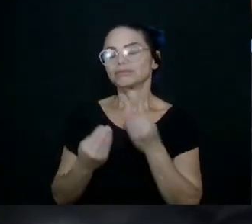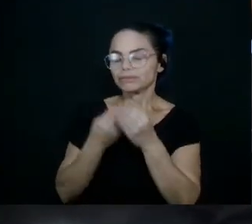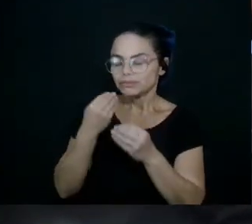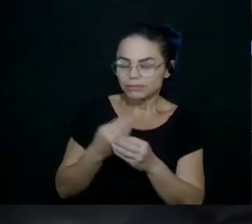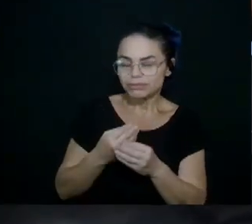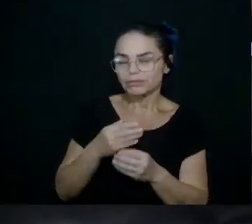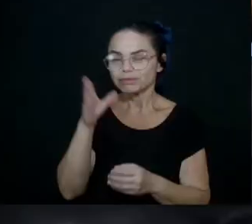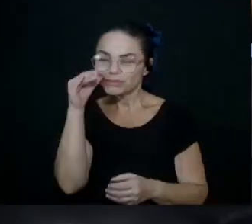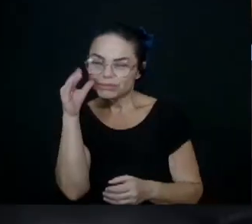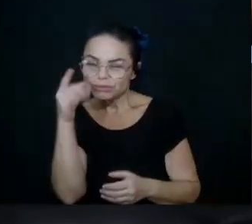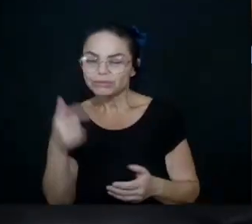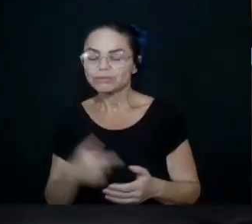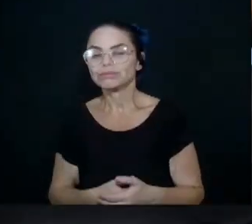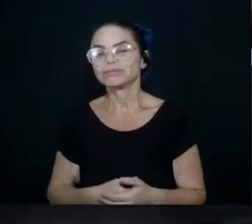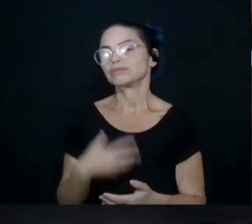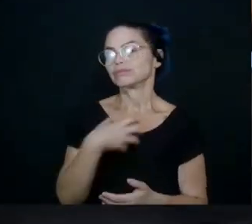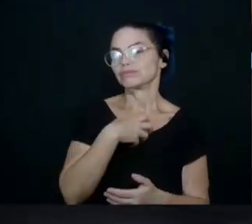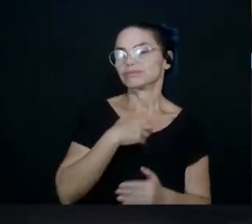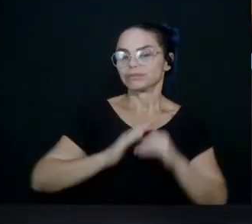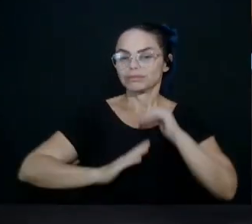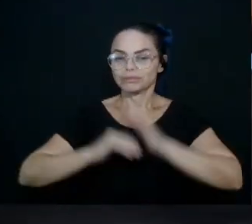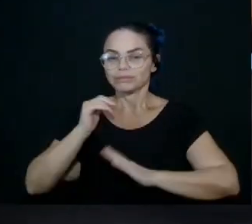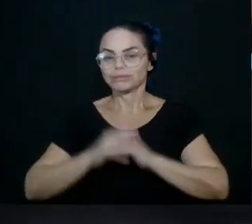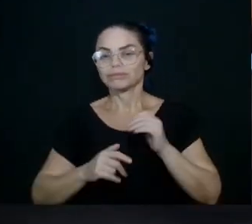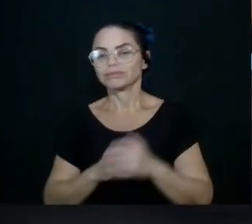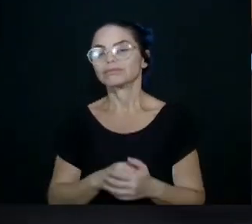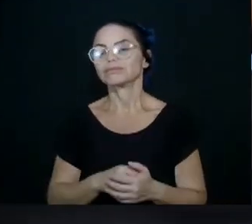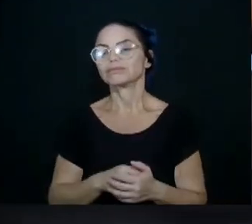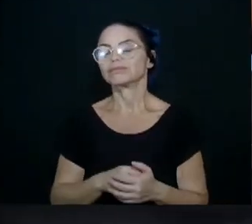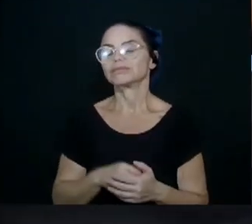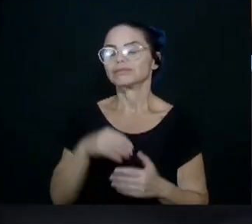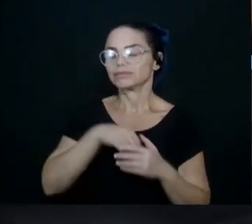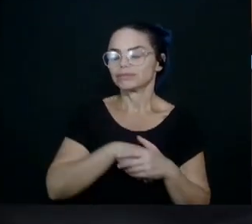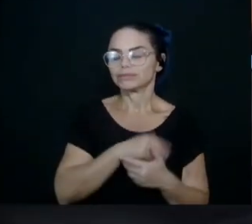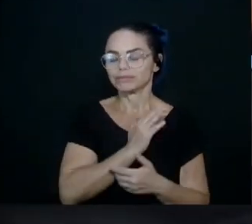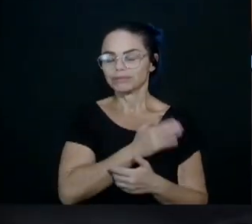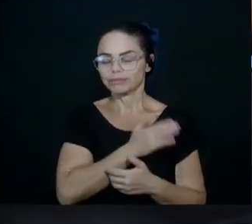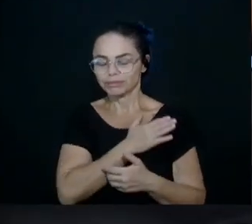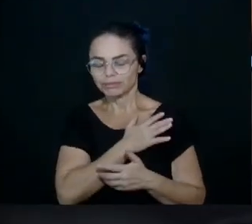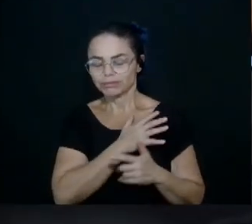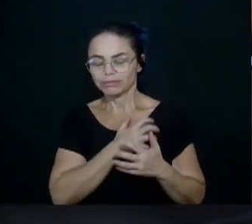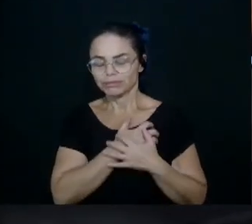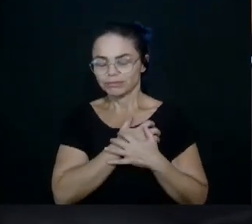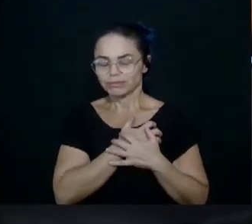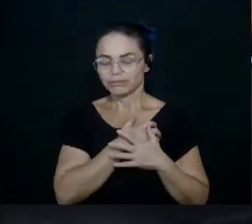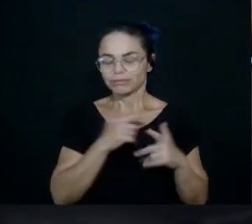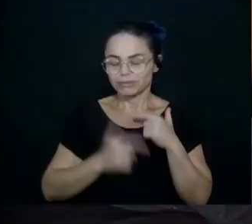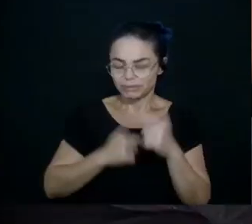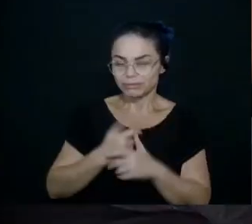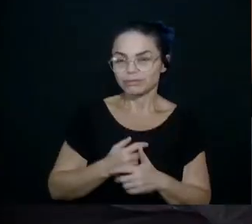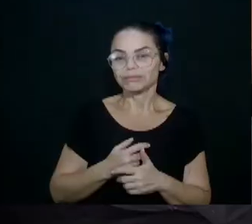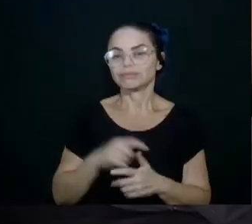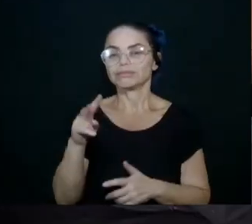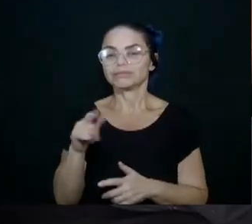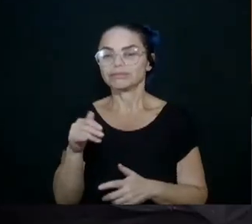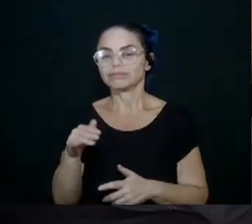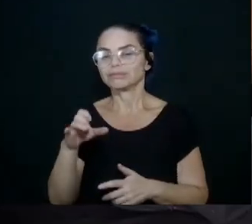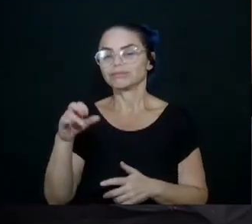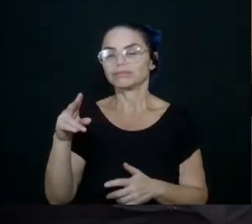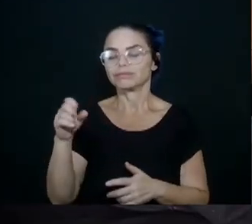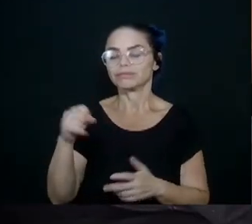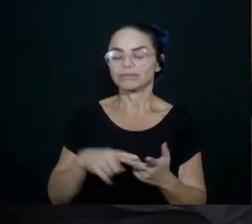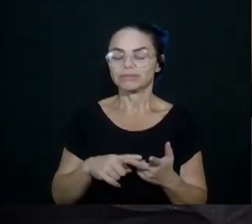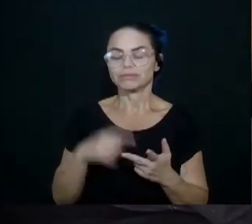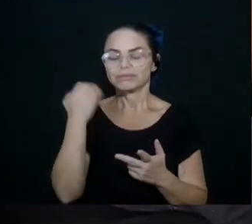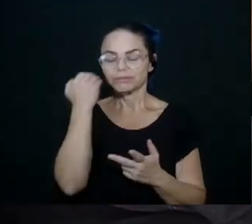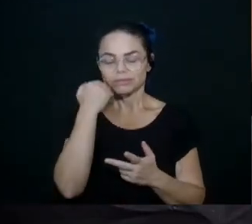como era a profissão? Como que foi isso dentro de você trabalhar tanto o Vinícius barbeiro quanto o